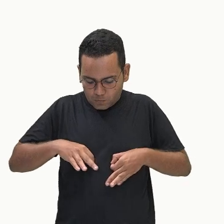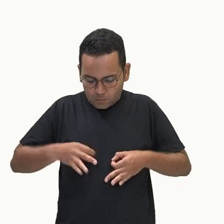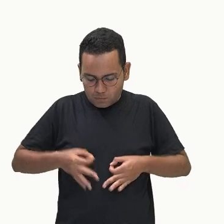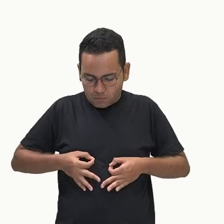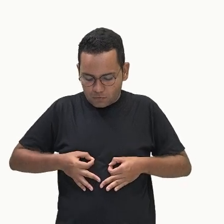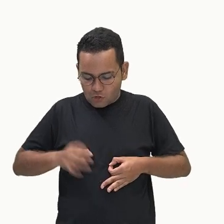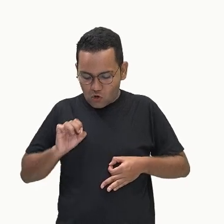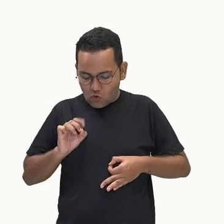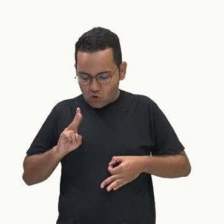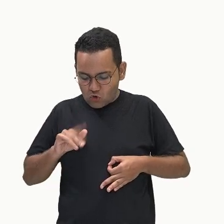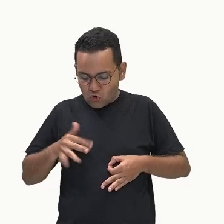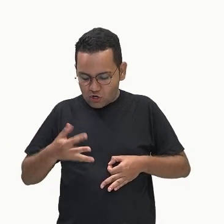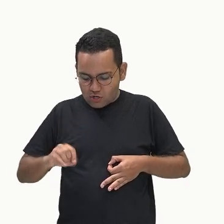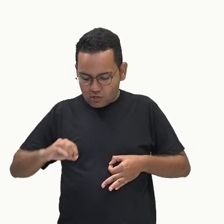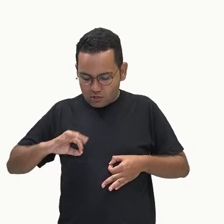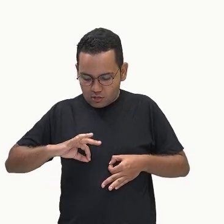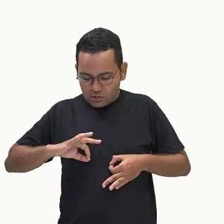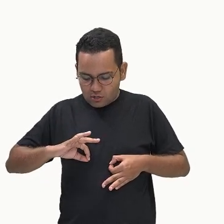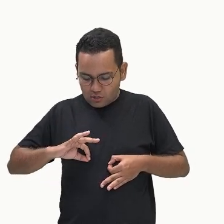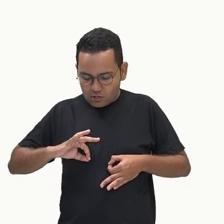liberação do